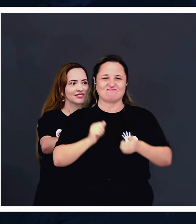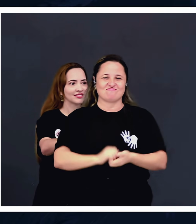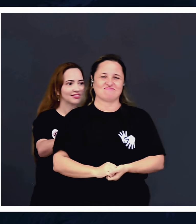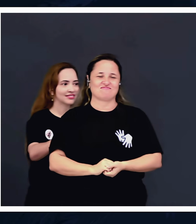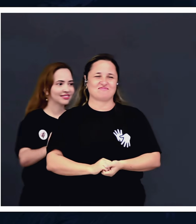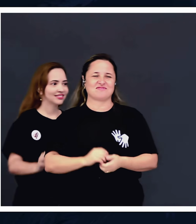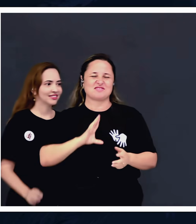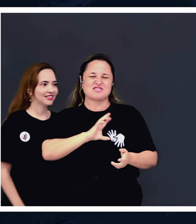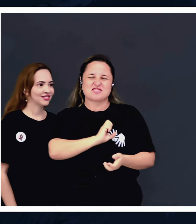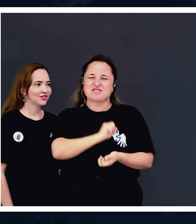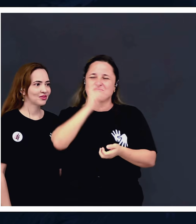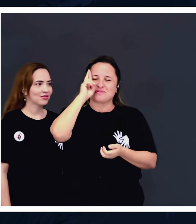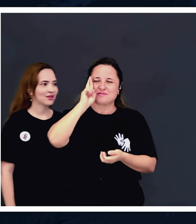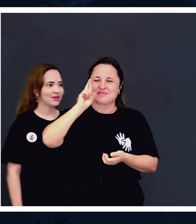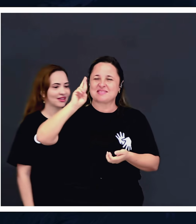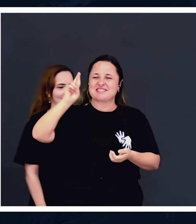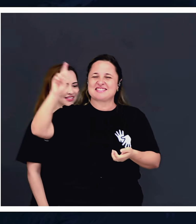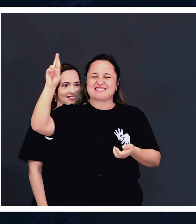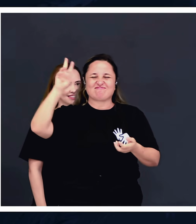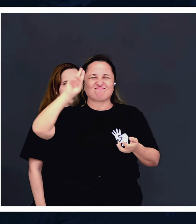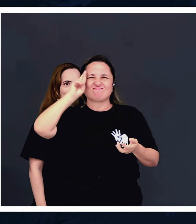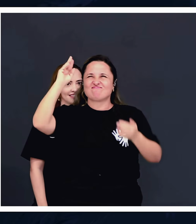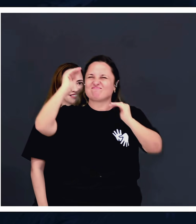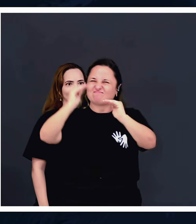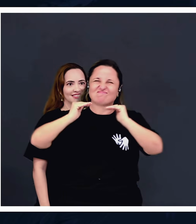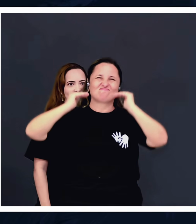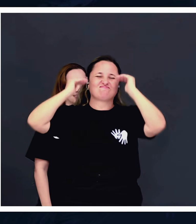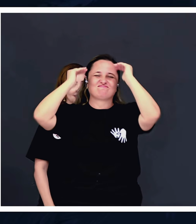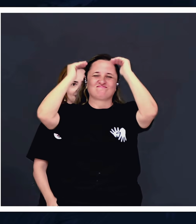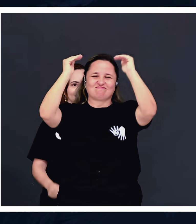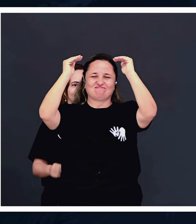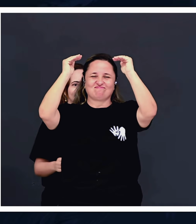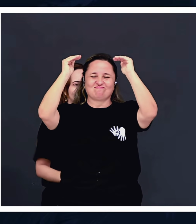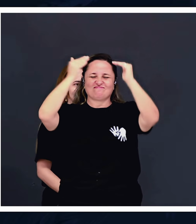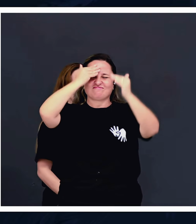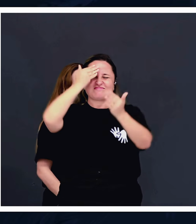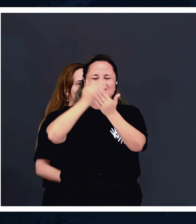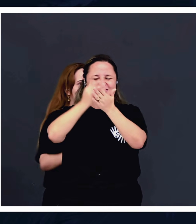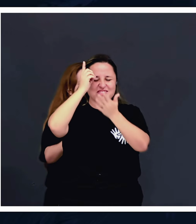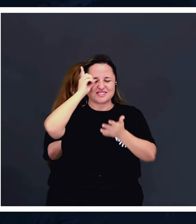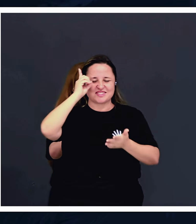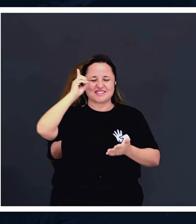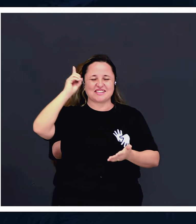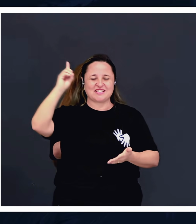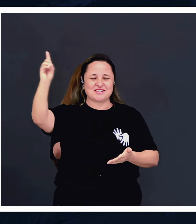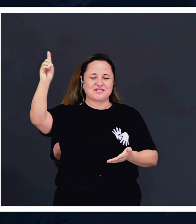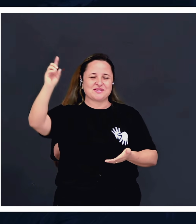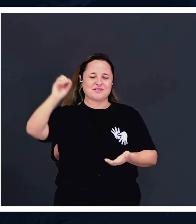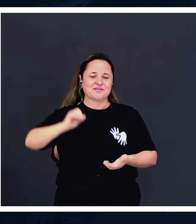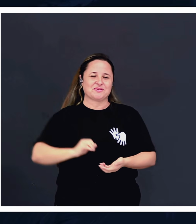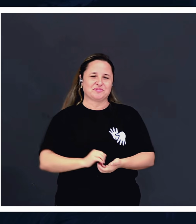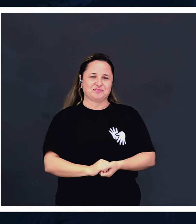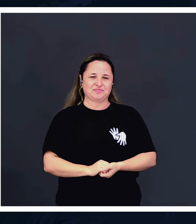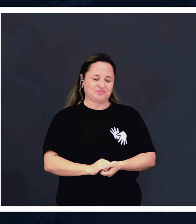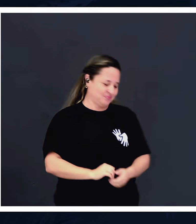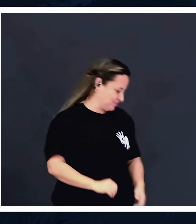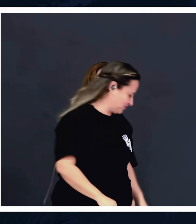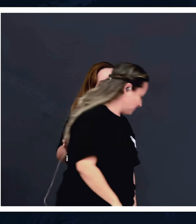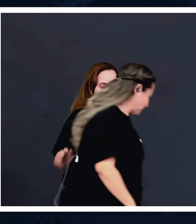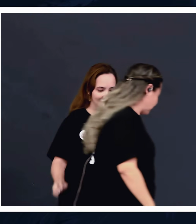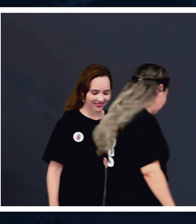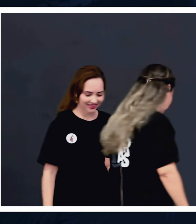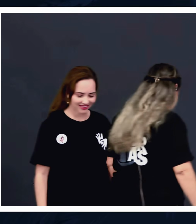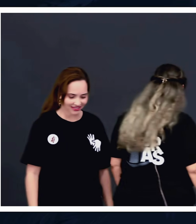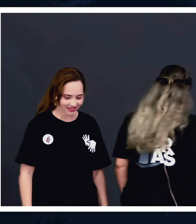nós chamamos, Senhor. Eita, Deus tremendo. Nós confiamos no Deus que nos protege e nos guarda em todo momento.